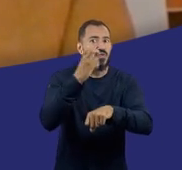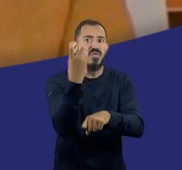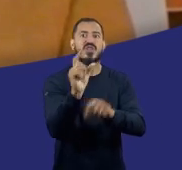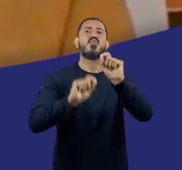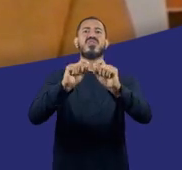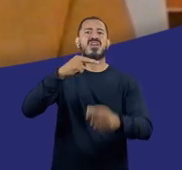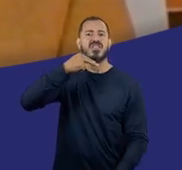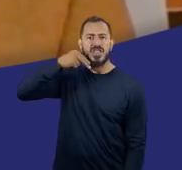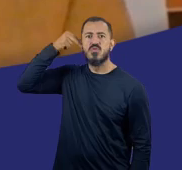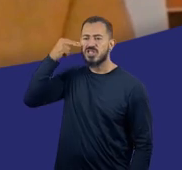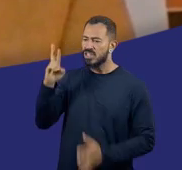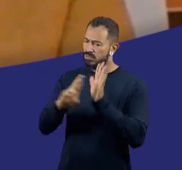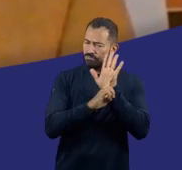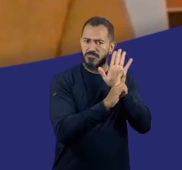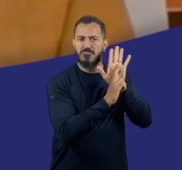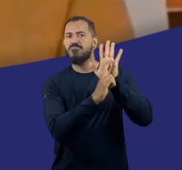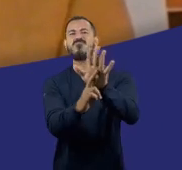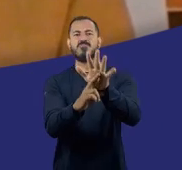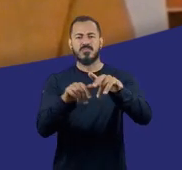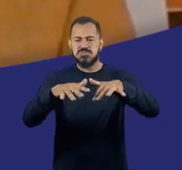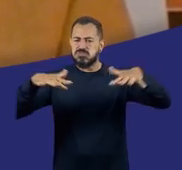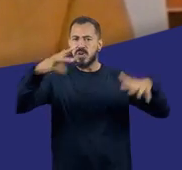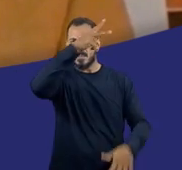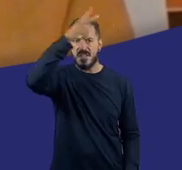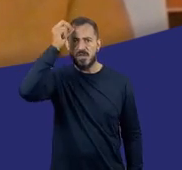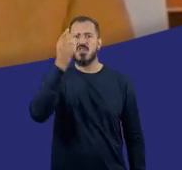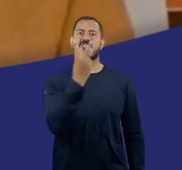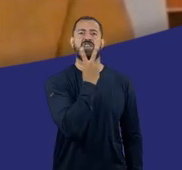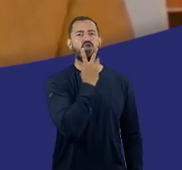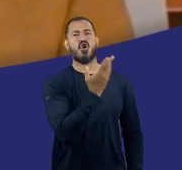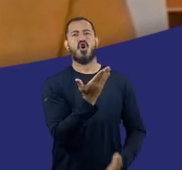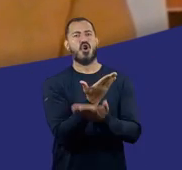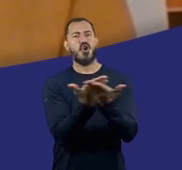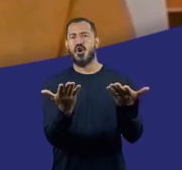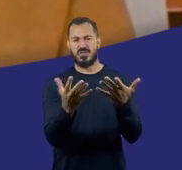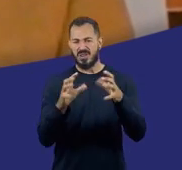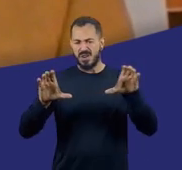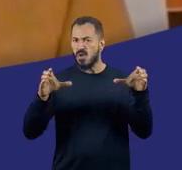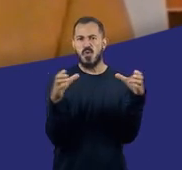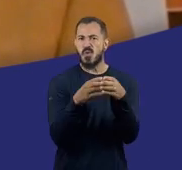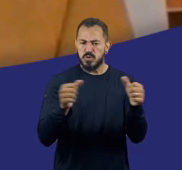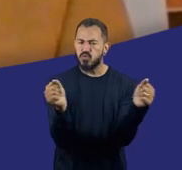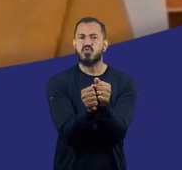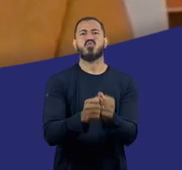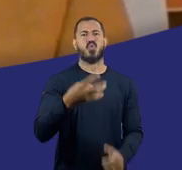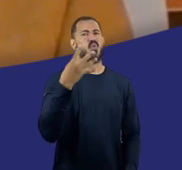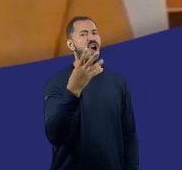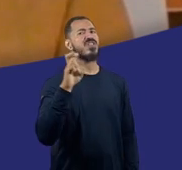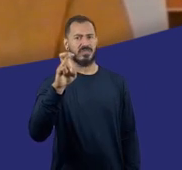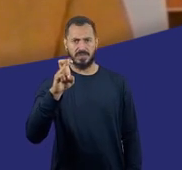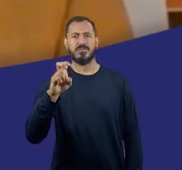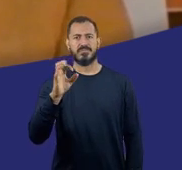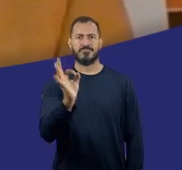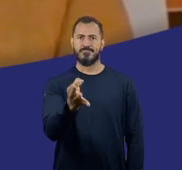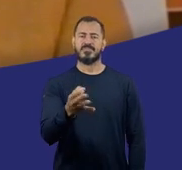a vereadora Neuzinha coloca o seu nome à disposição para comandar a Prefeitura de Vitória numa campanha em chapa pura com Anderson